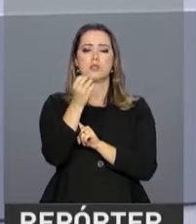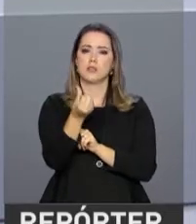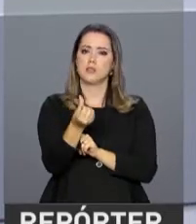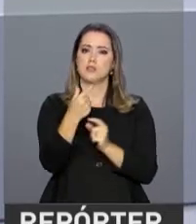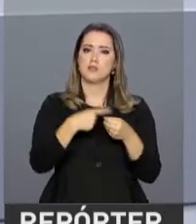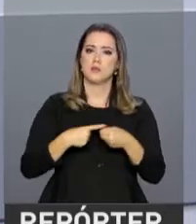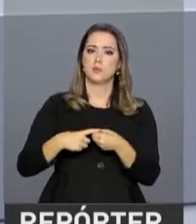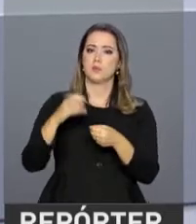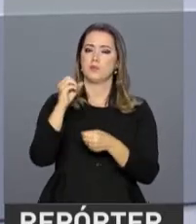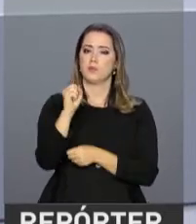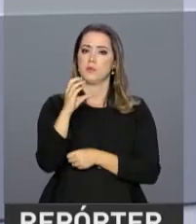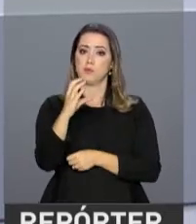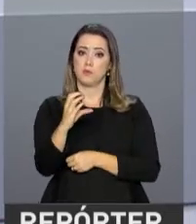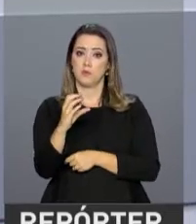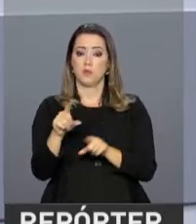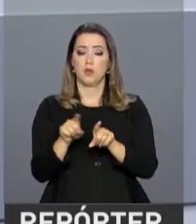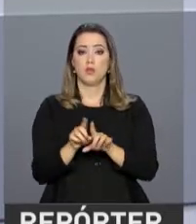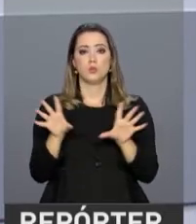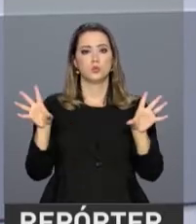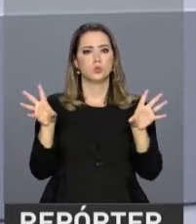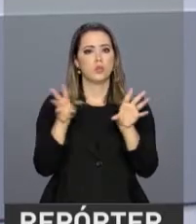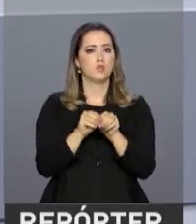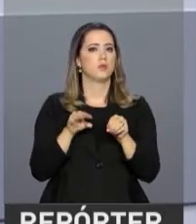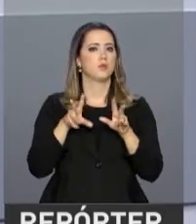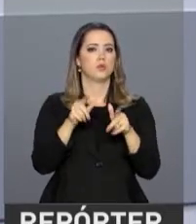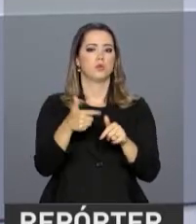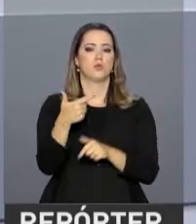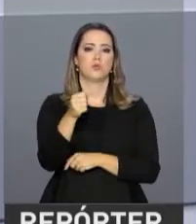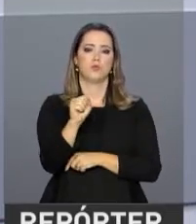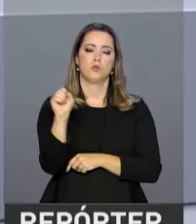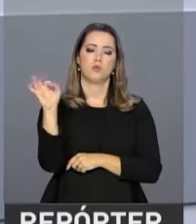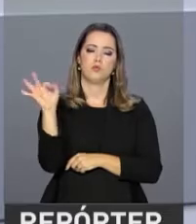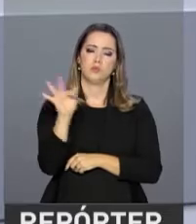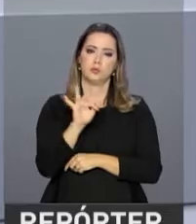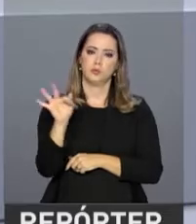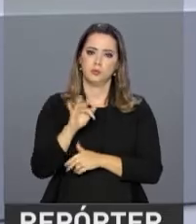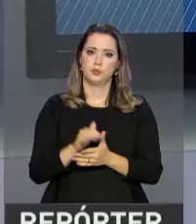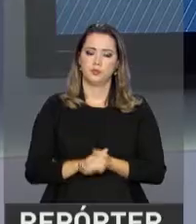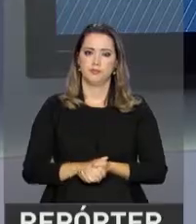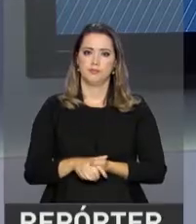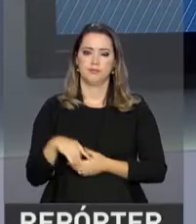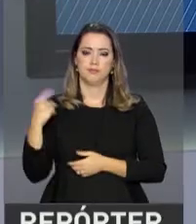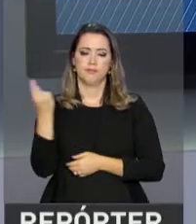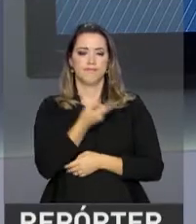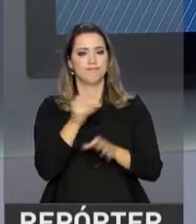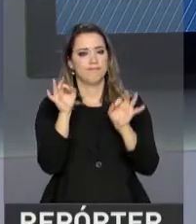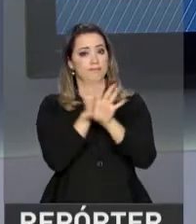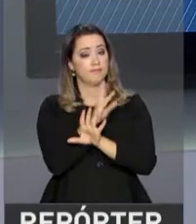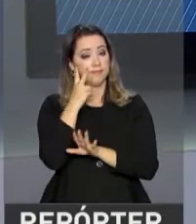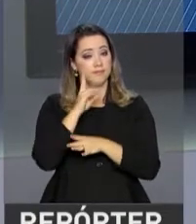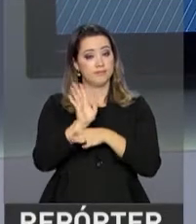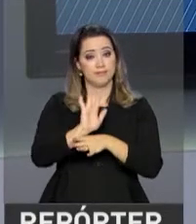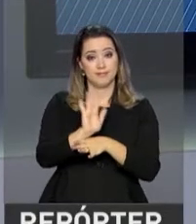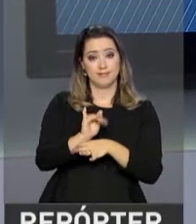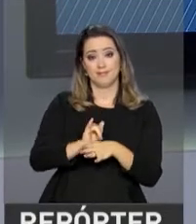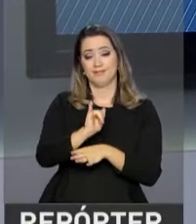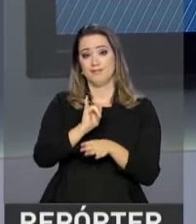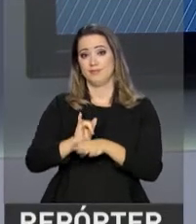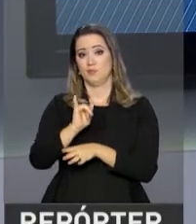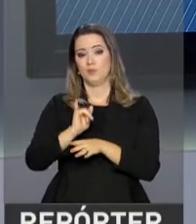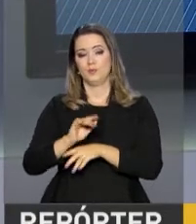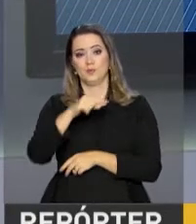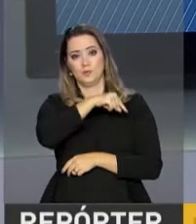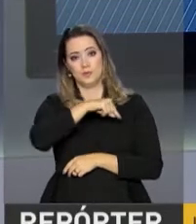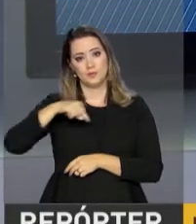nesta cidade o desligamento total vai ser em 28 de fevereiro nós ficamos por aqui você pode rever as